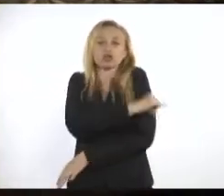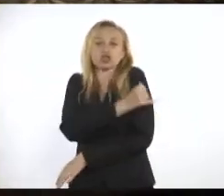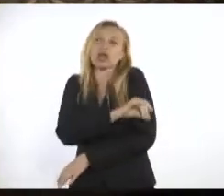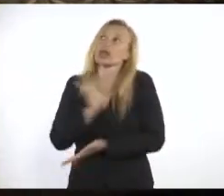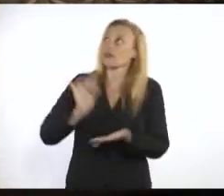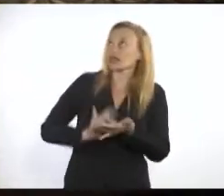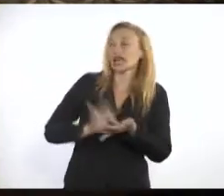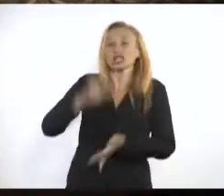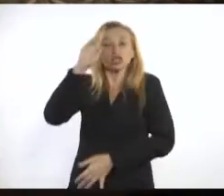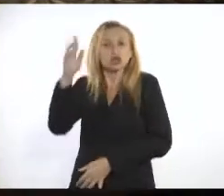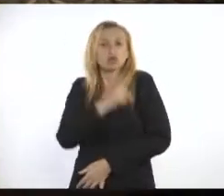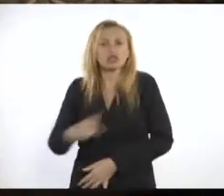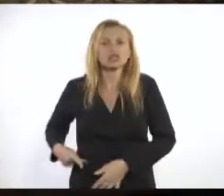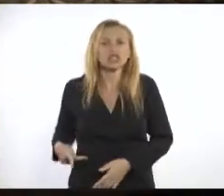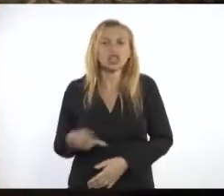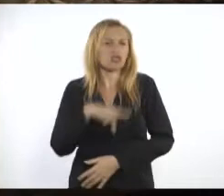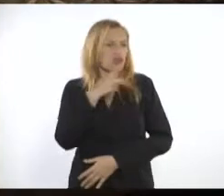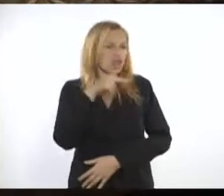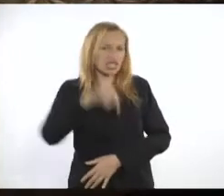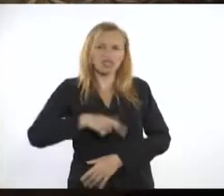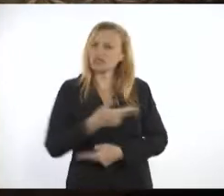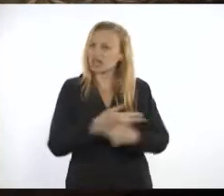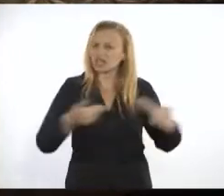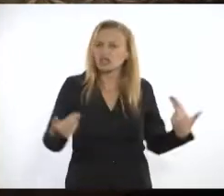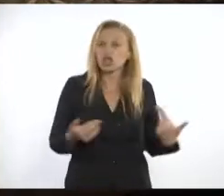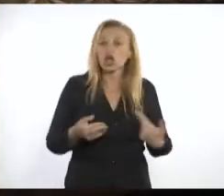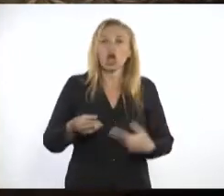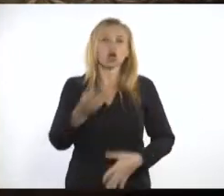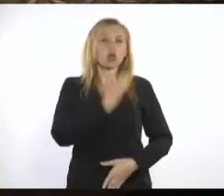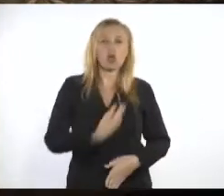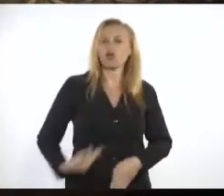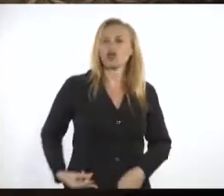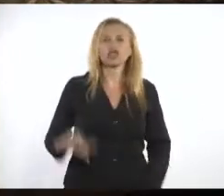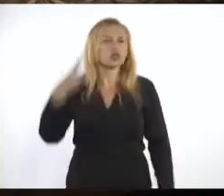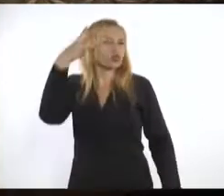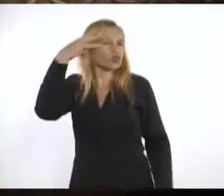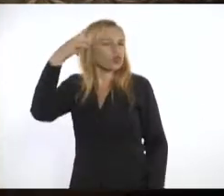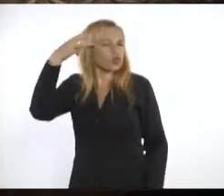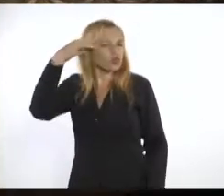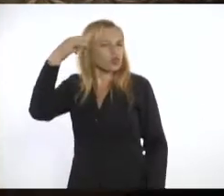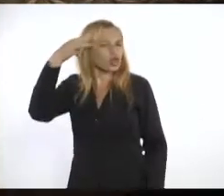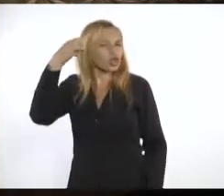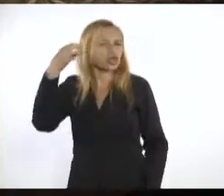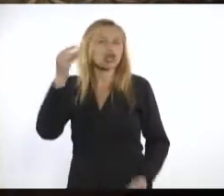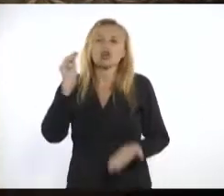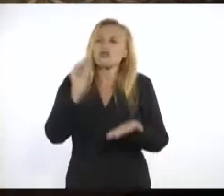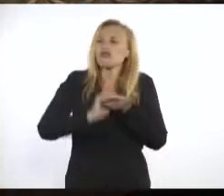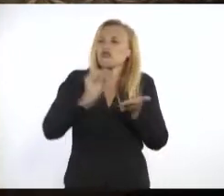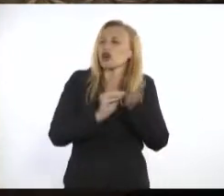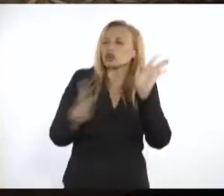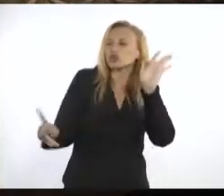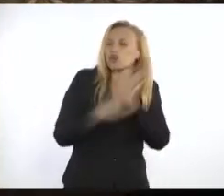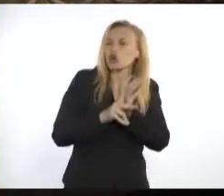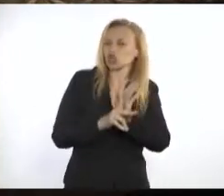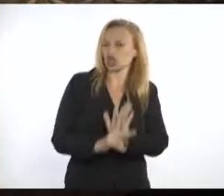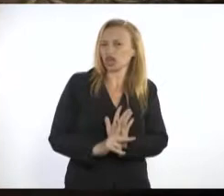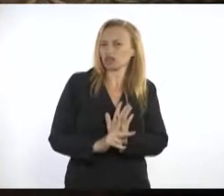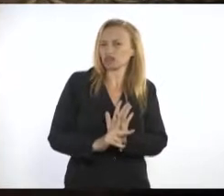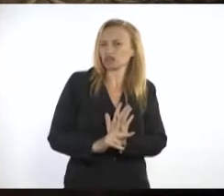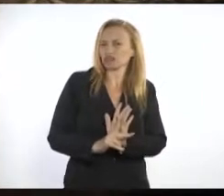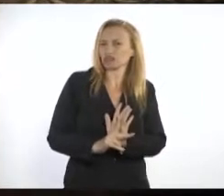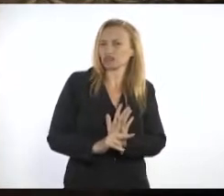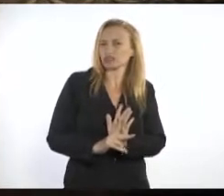digo aqui muitas vezes que o governo Witzel padece de falta de projetos